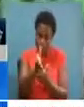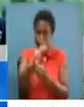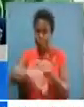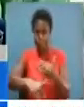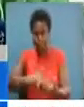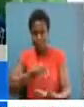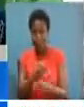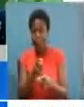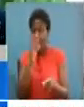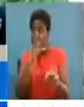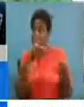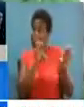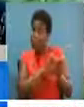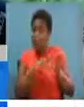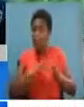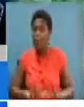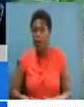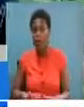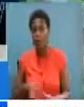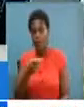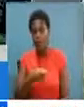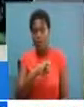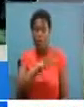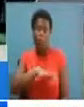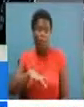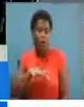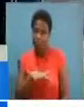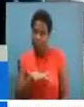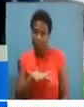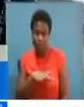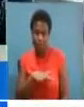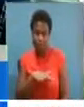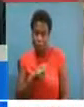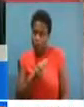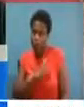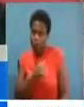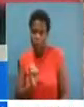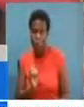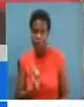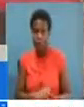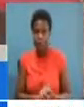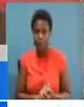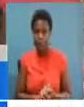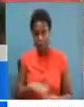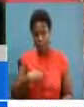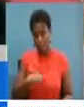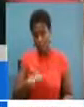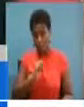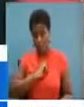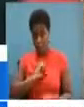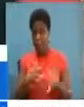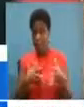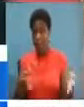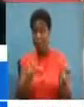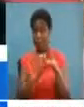morrer. Se fica fechado, se fica parado, então fica um lugar sem, assim, sem rendimento. Minha maior preocupação que me traz é em